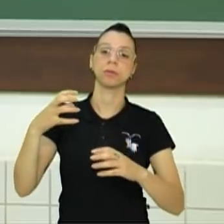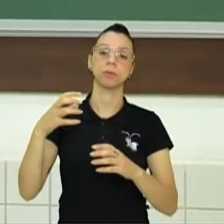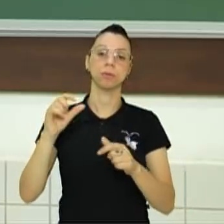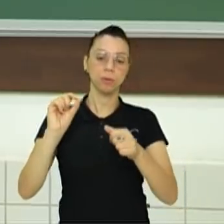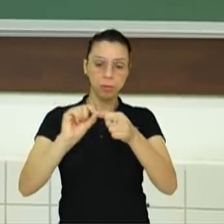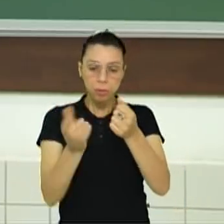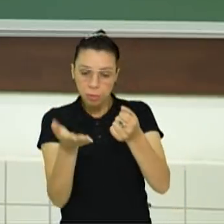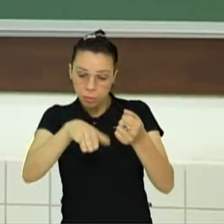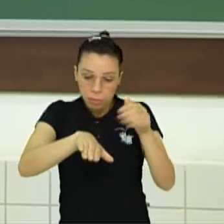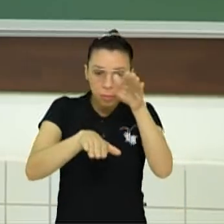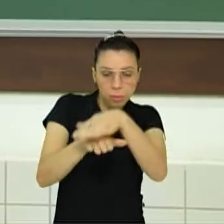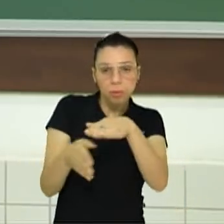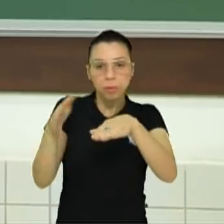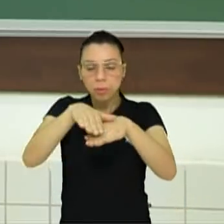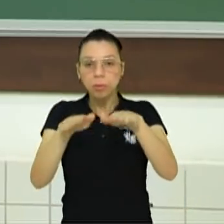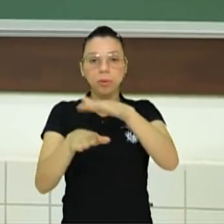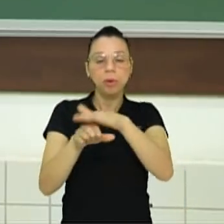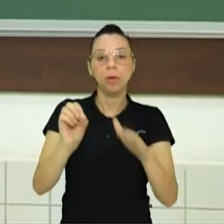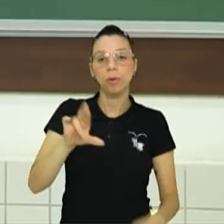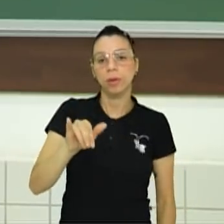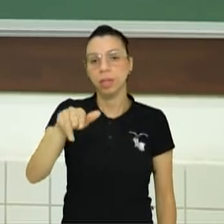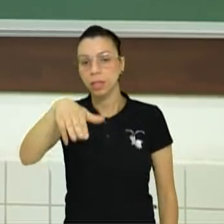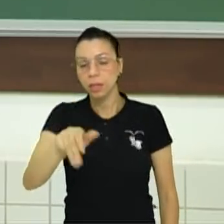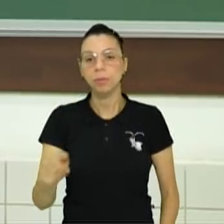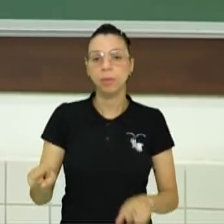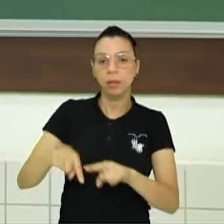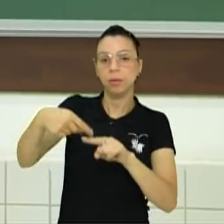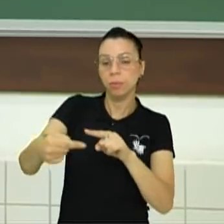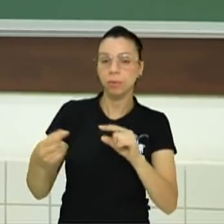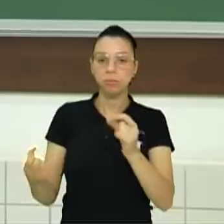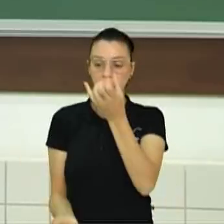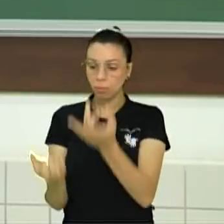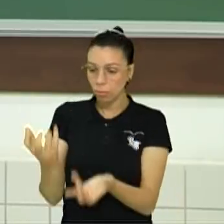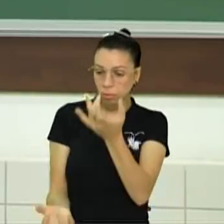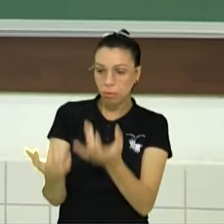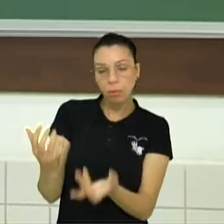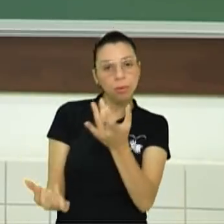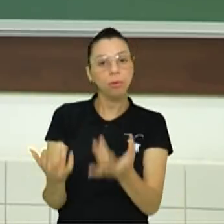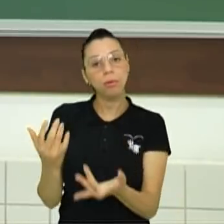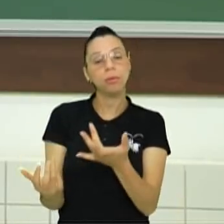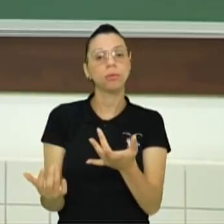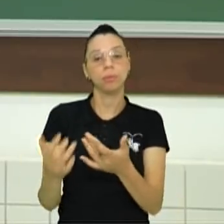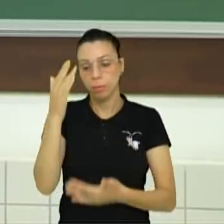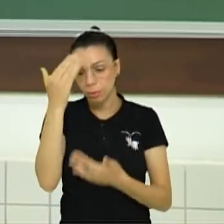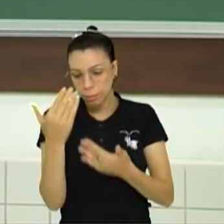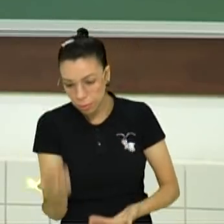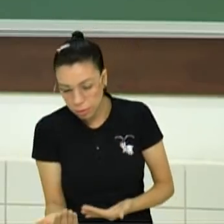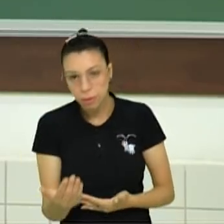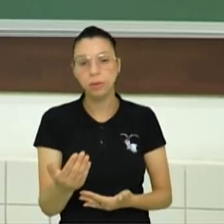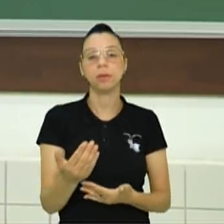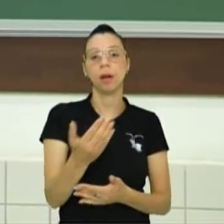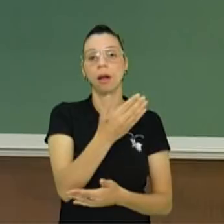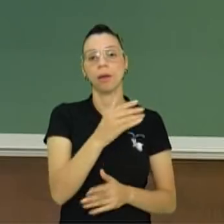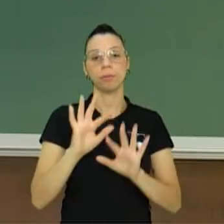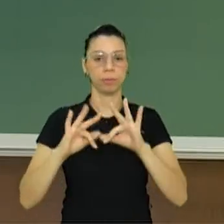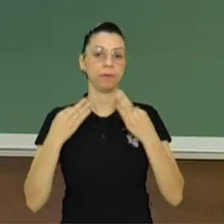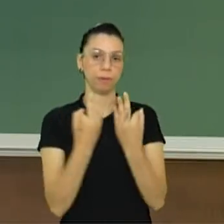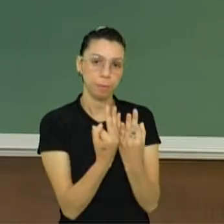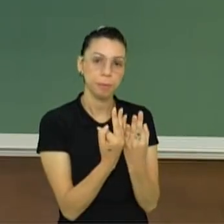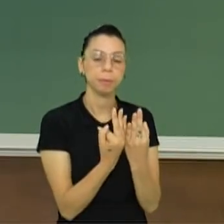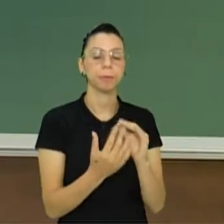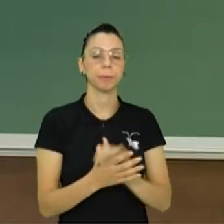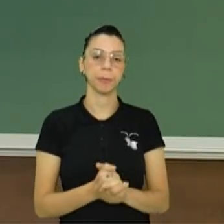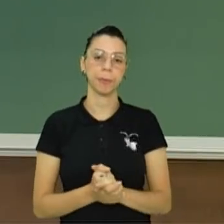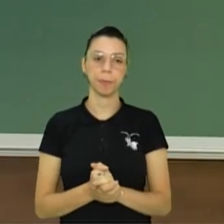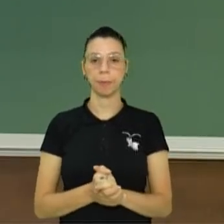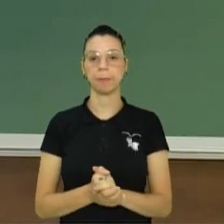do origami e queimavam em homenagem ao seu ente querido. Aqui nós temos